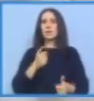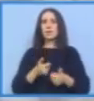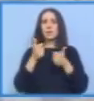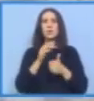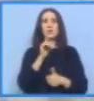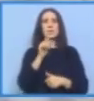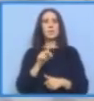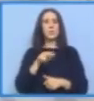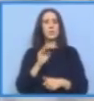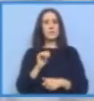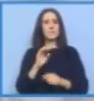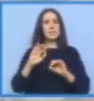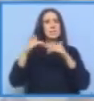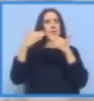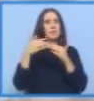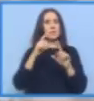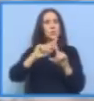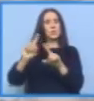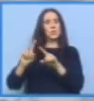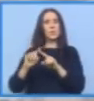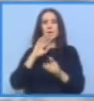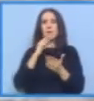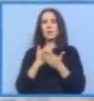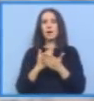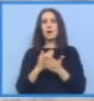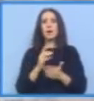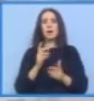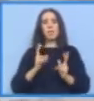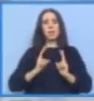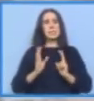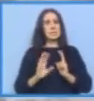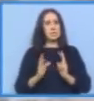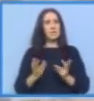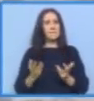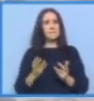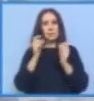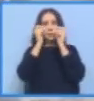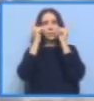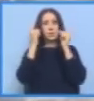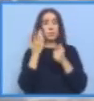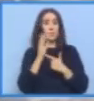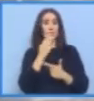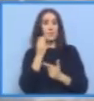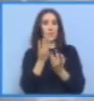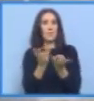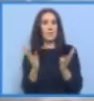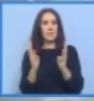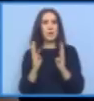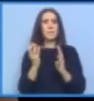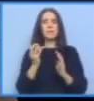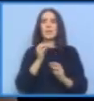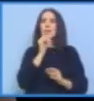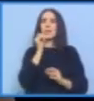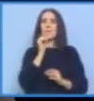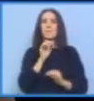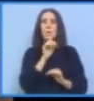iniciativas servem um bocadinho para desinstalar, não é? E para despertar, nomeadamente entre os jovens, que eles acabam sempre também por